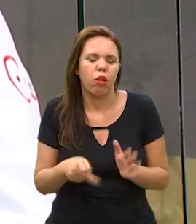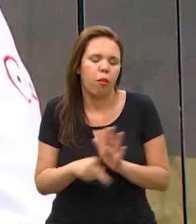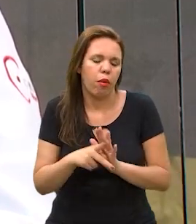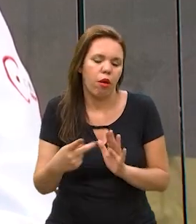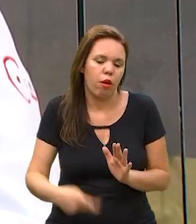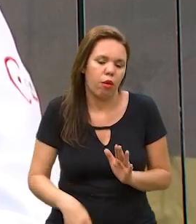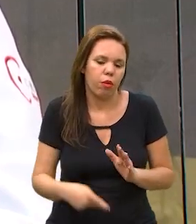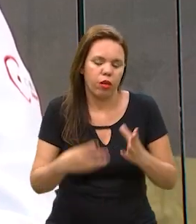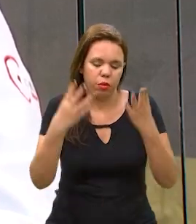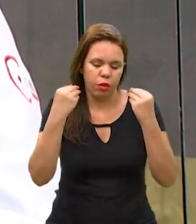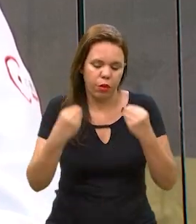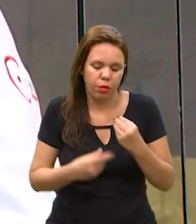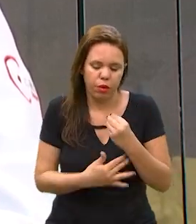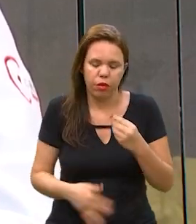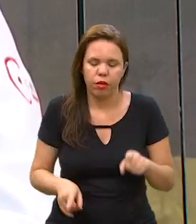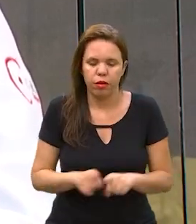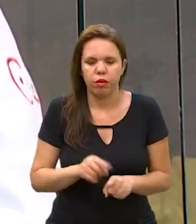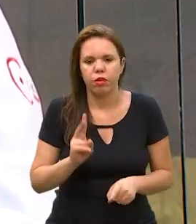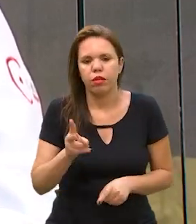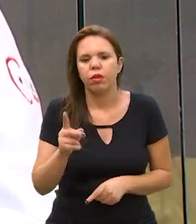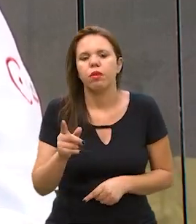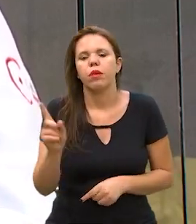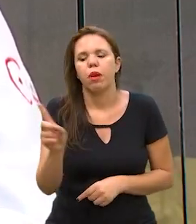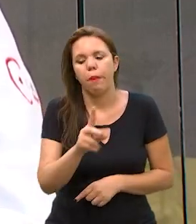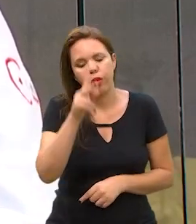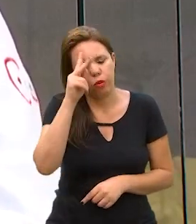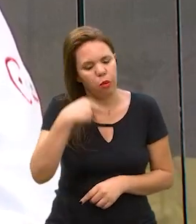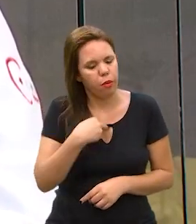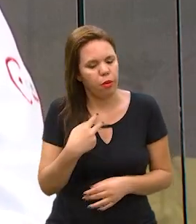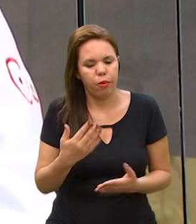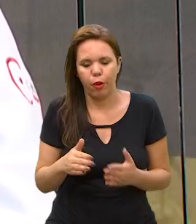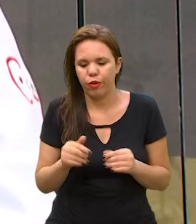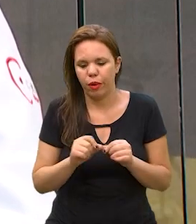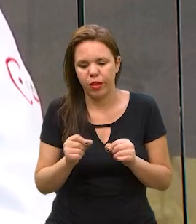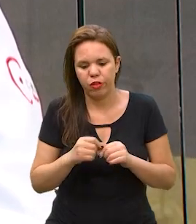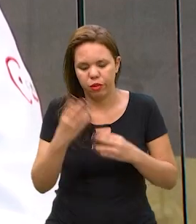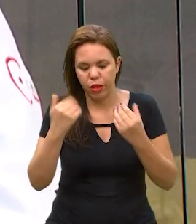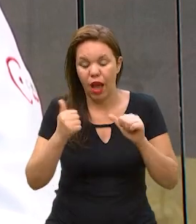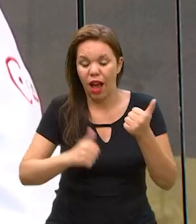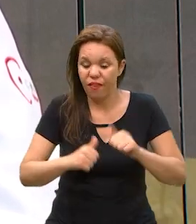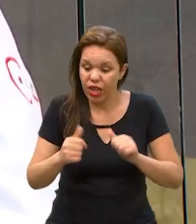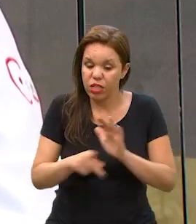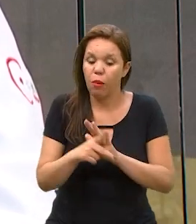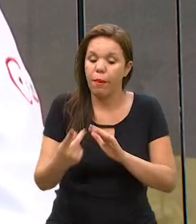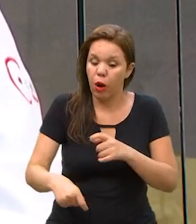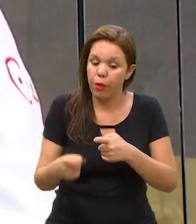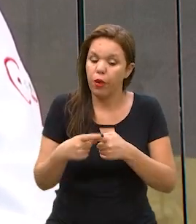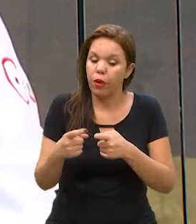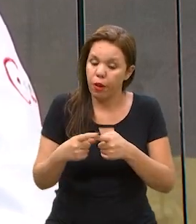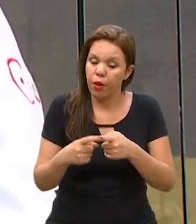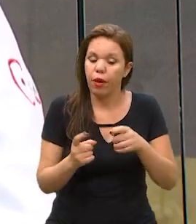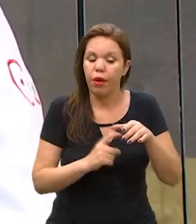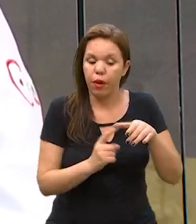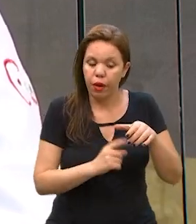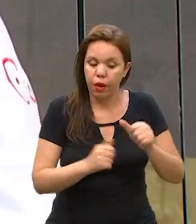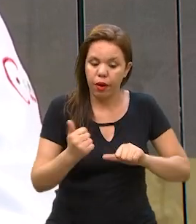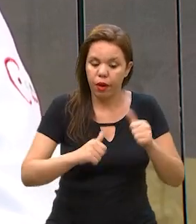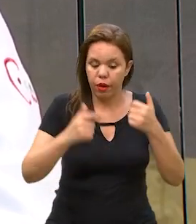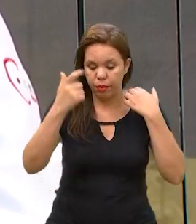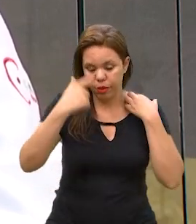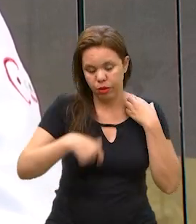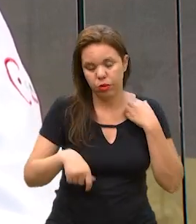de exames. Então, sempre essa avaliação clínica que o médico vai fazer sobre as necessidades